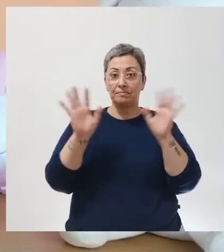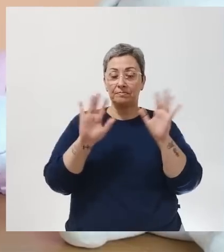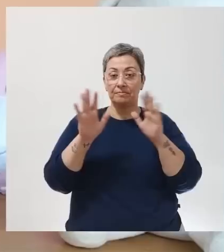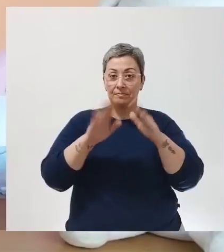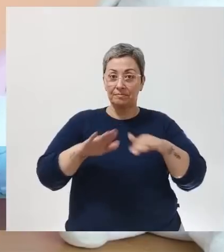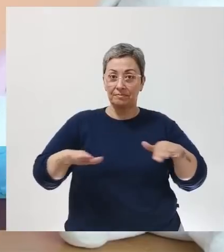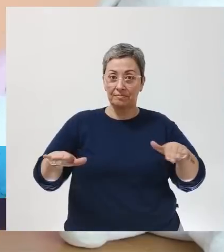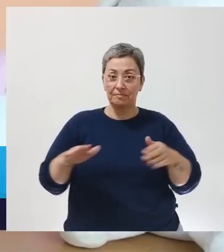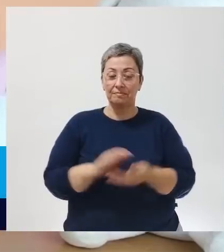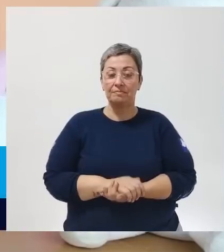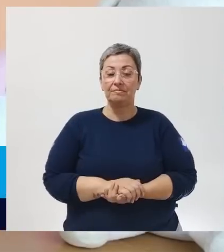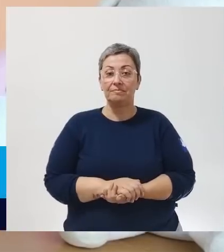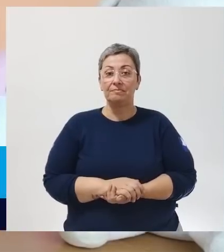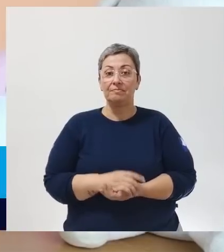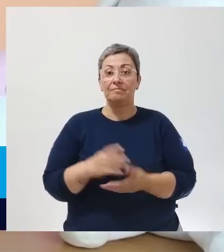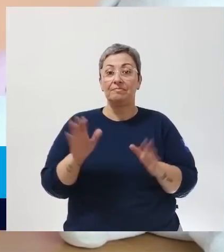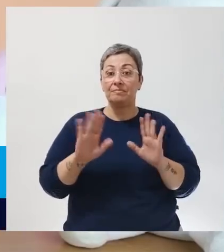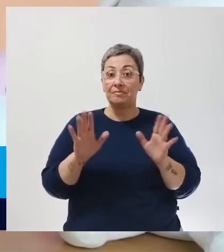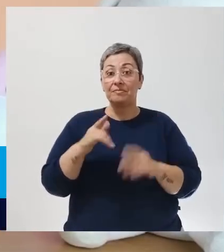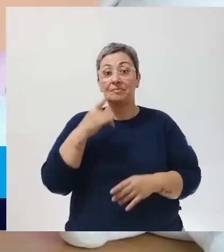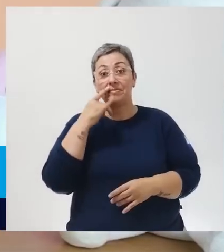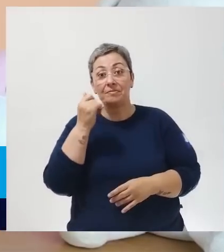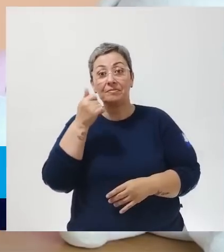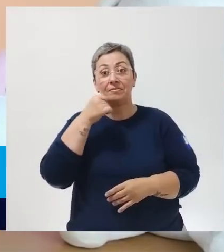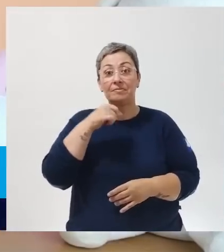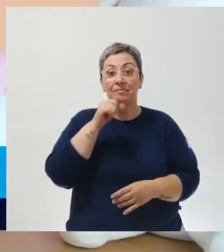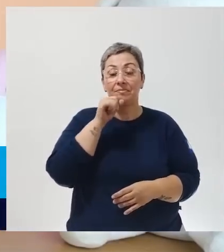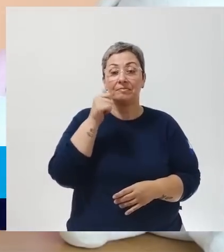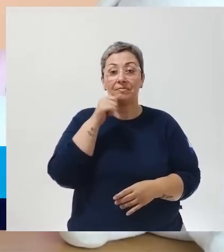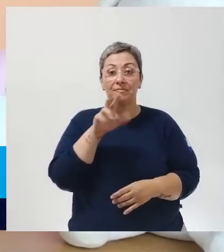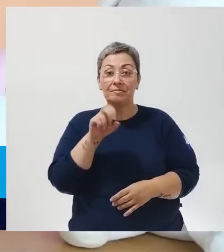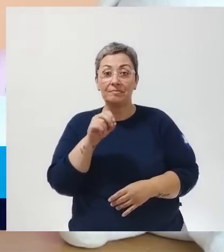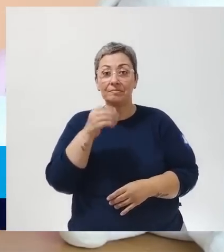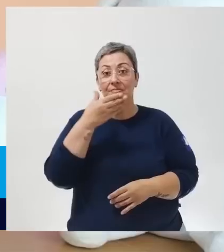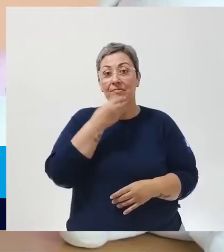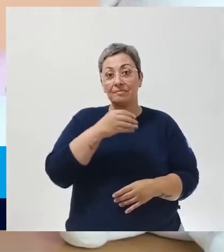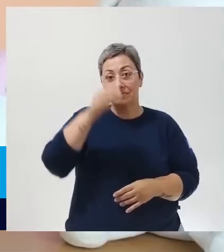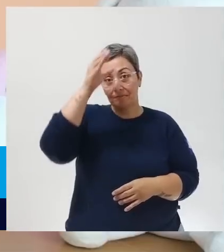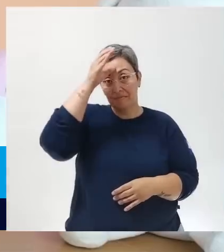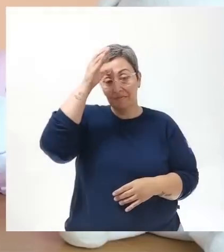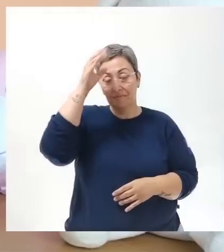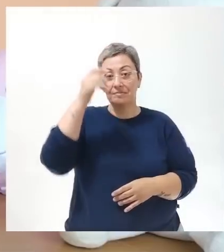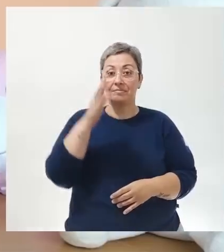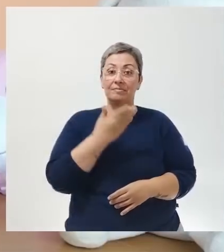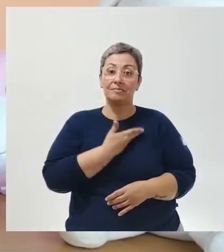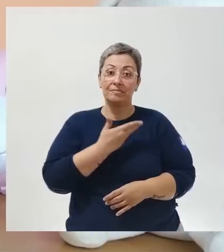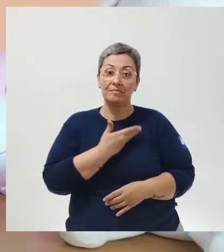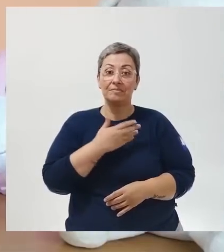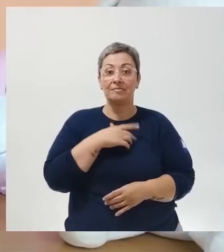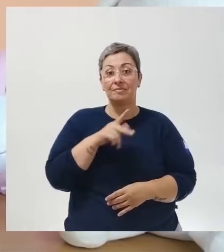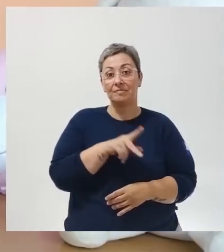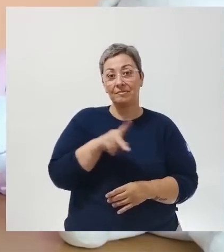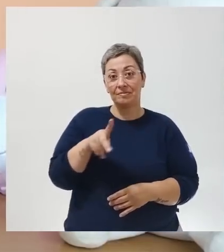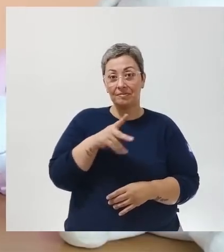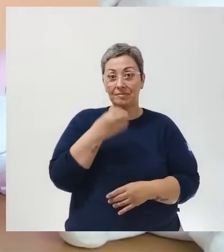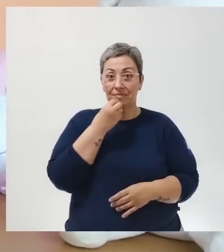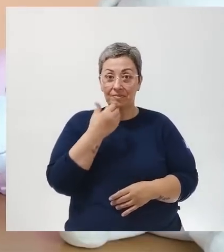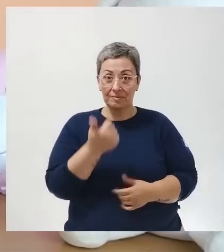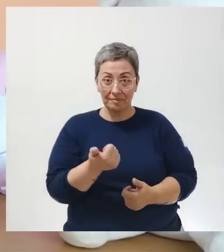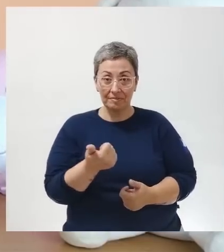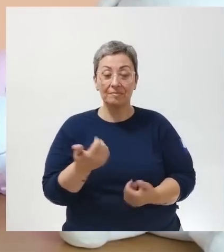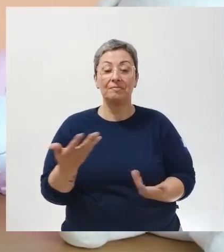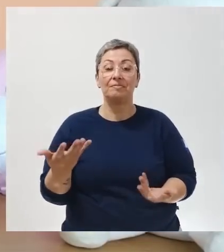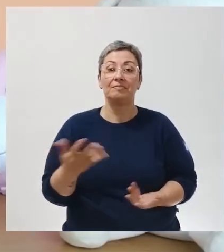Olá, crianças! Olá, papais, mamães, vovós, tios. Olá, colegas professores. Tudo bem com